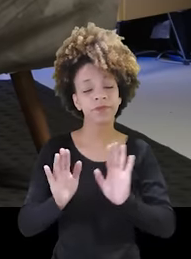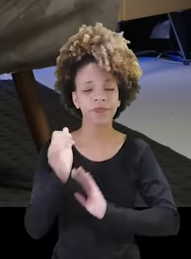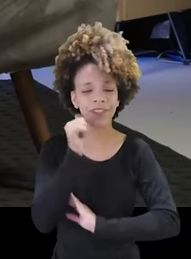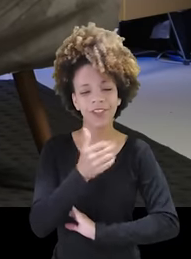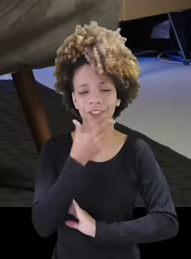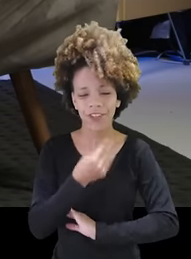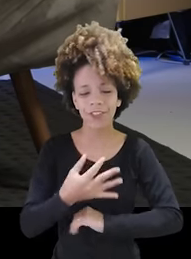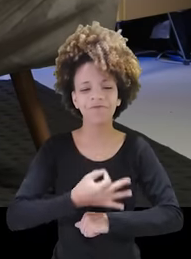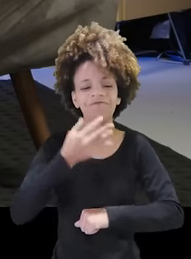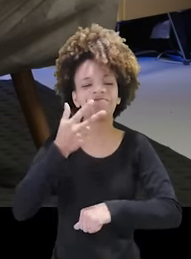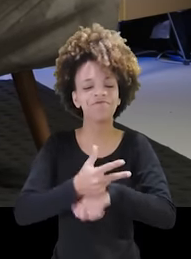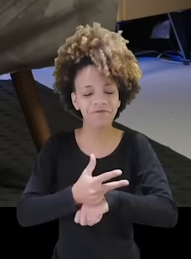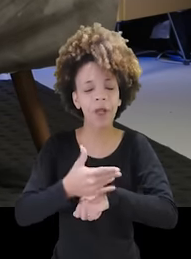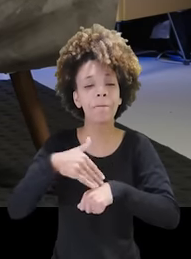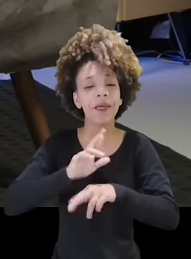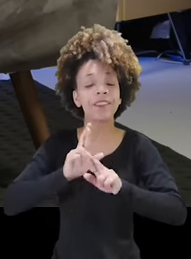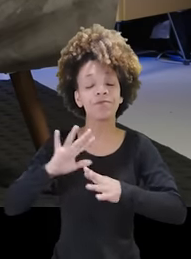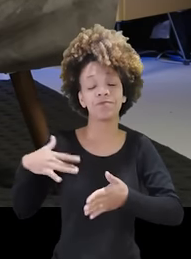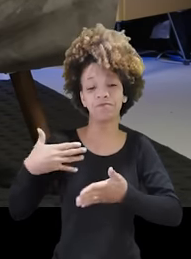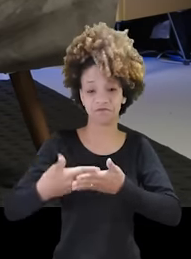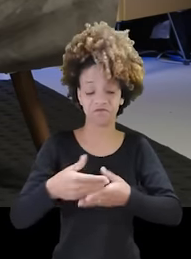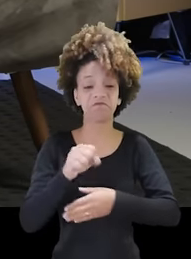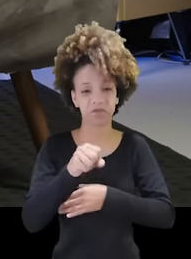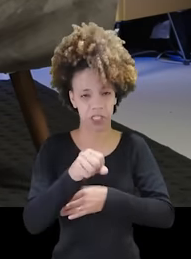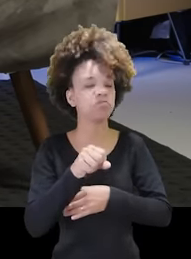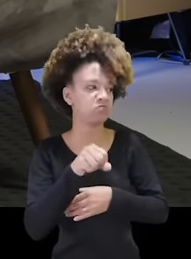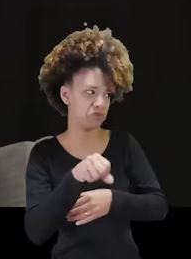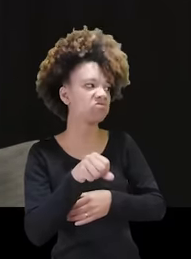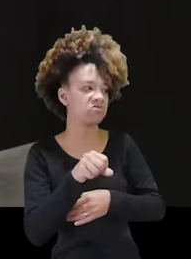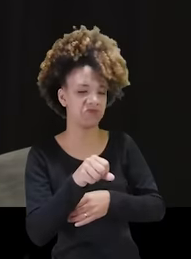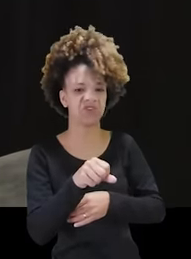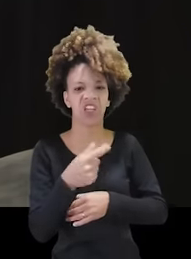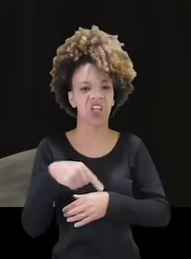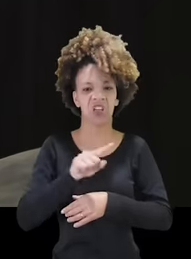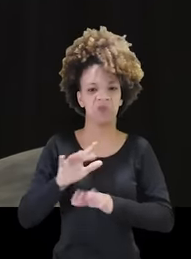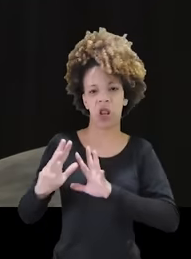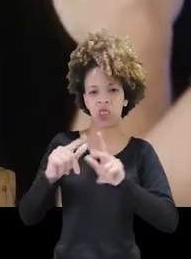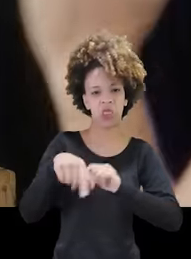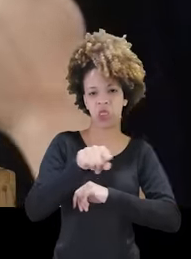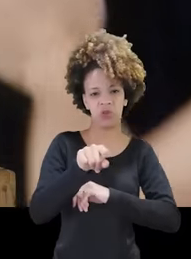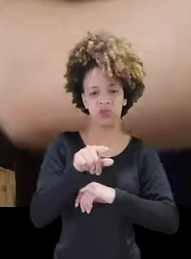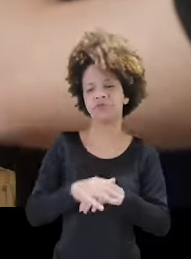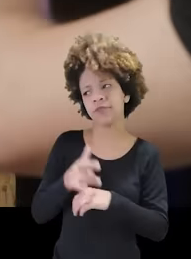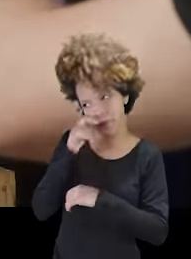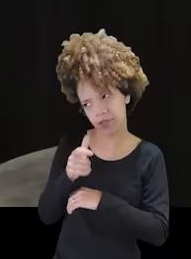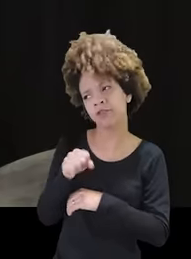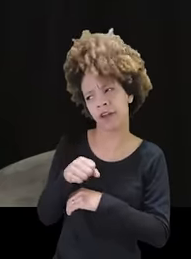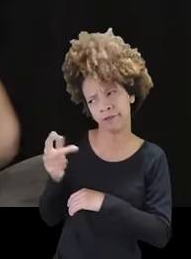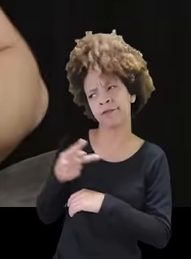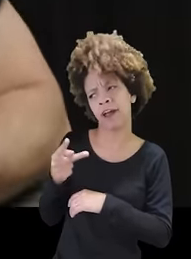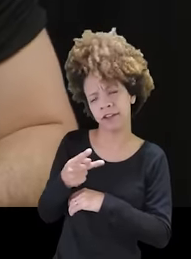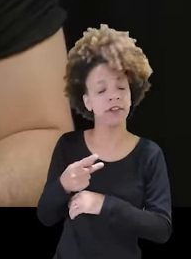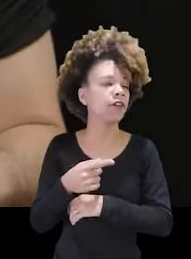senhoras e senhores Esse é o achismo mais esperado de todos os tempos Esse é esse é eu não falo isso para todos Muita gente não fala não